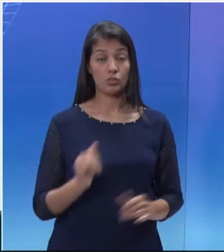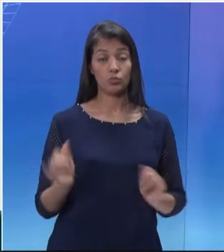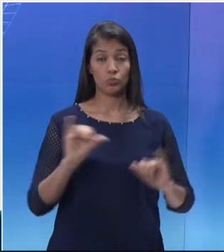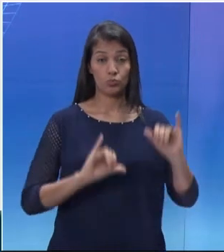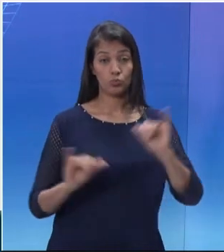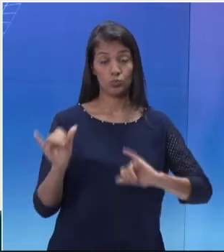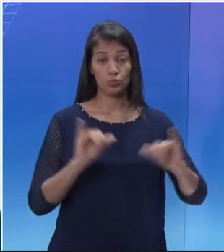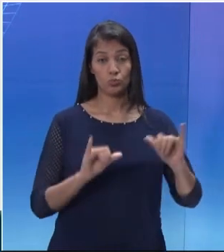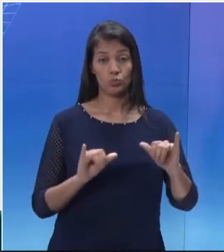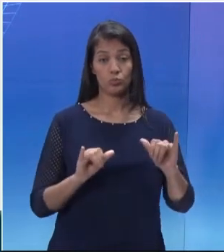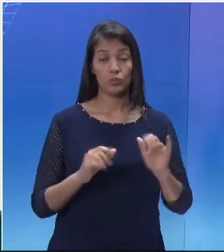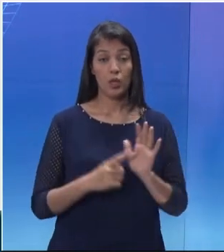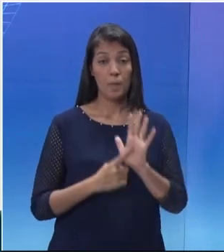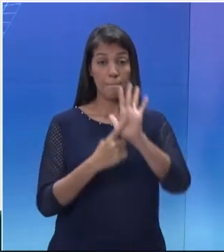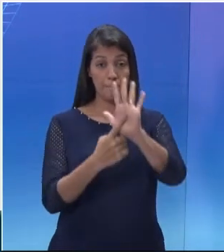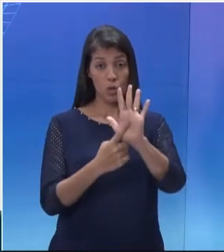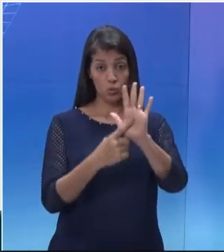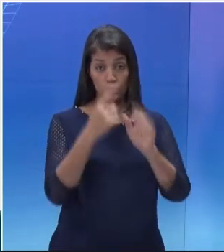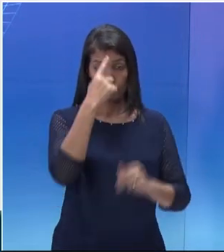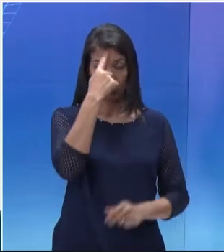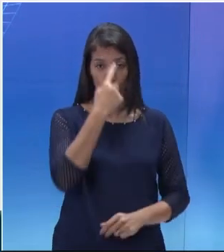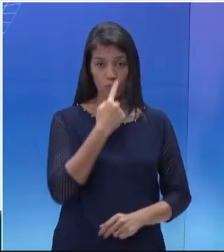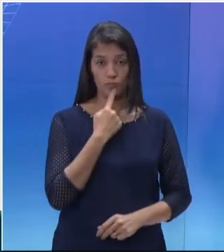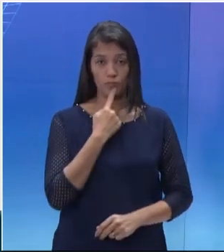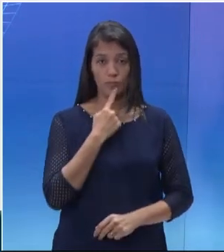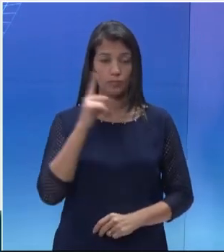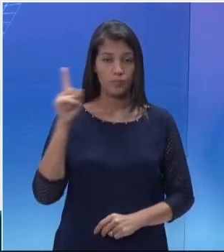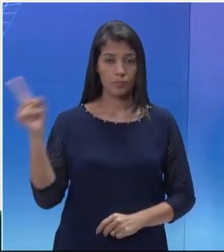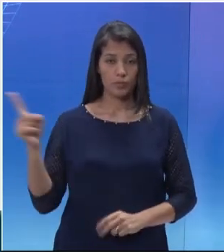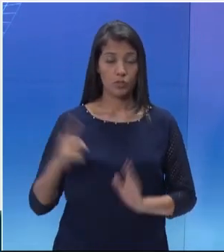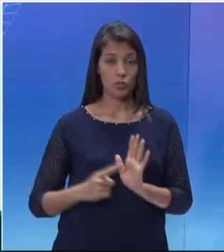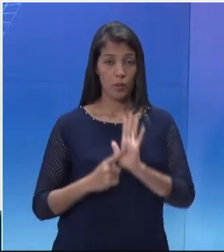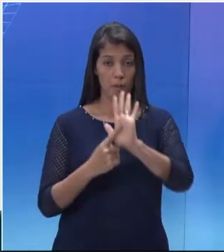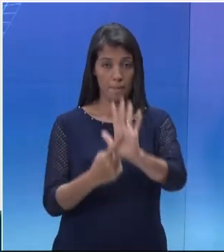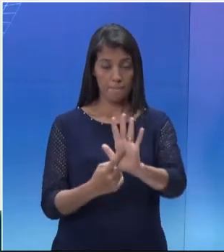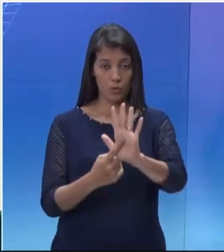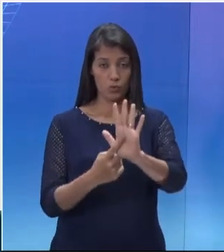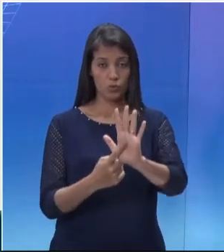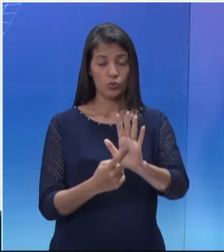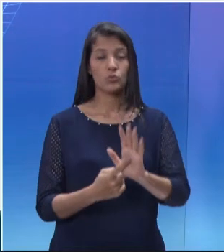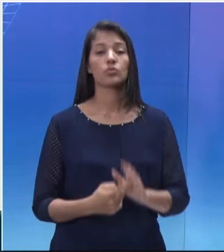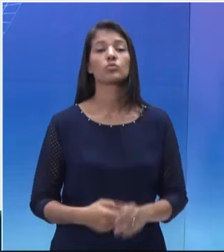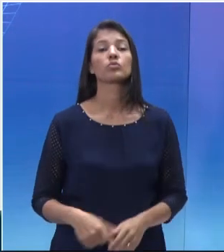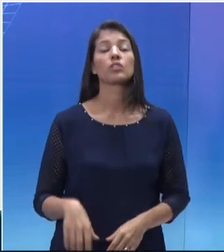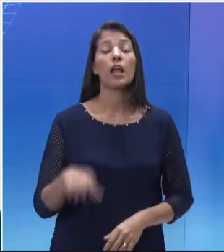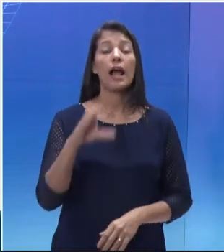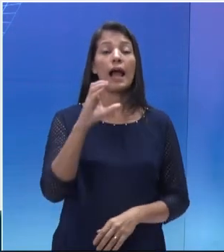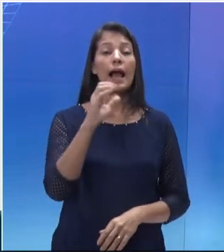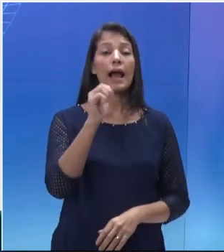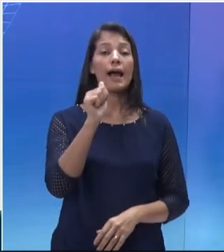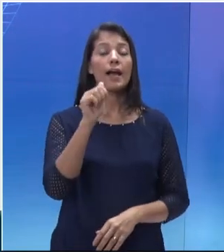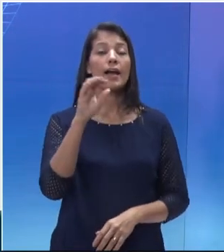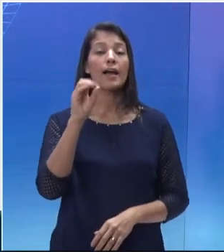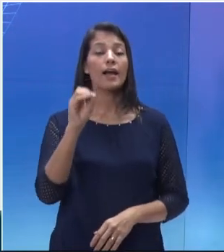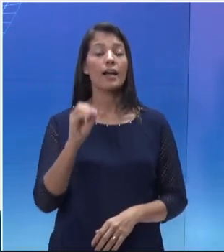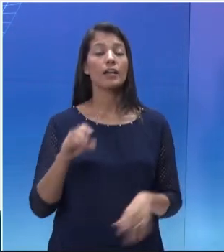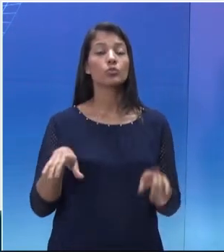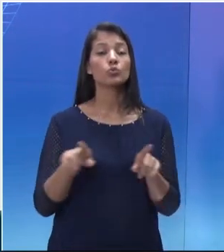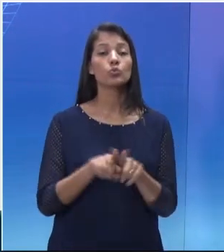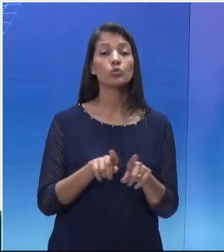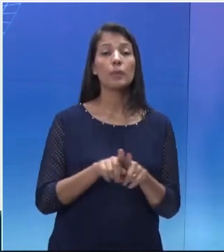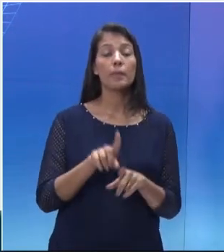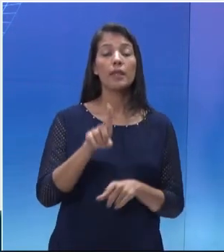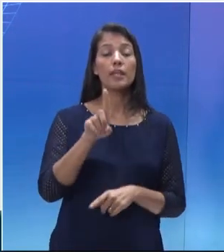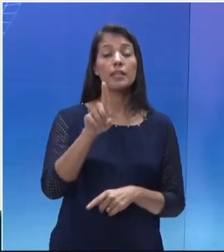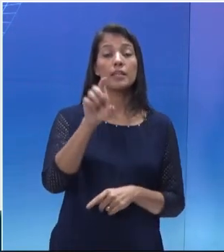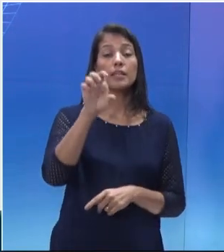exatamente isso que a ilustração nos mostra. Ela está mostrando aí o nosso ânodo, nosso cátodo, um dreno para as soluções